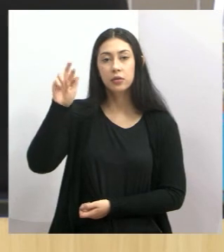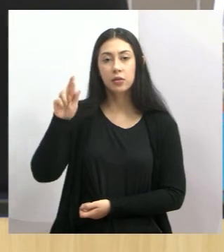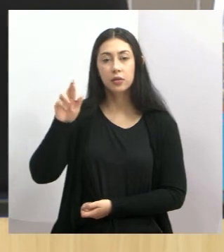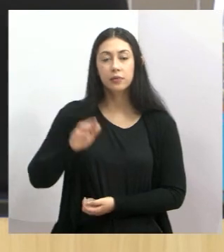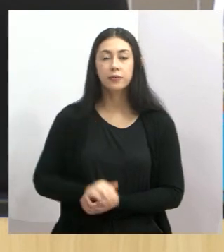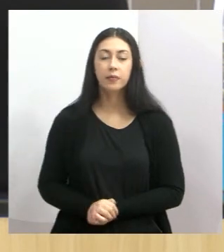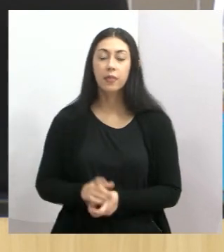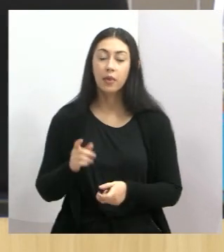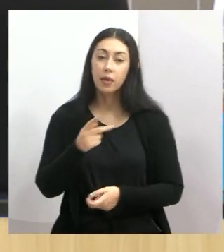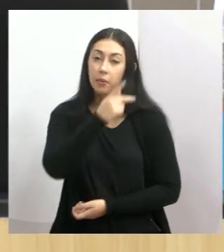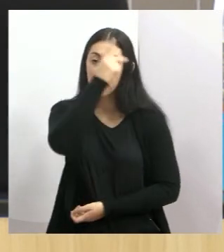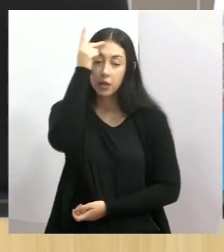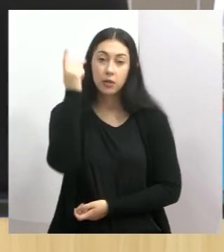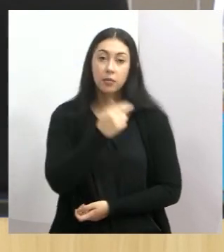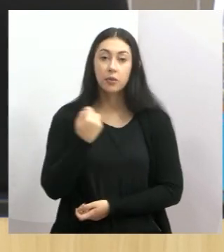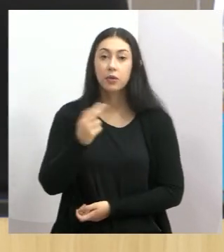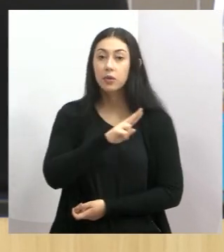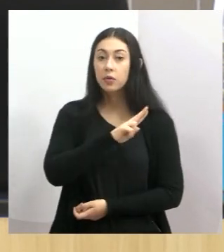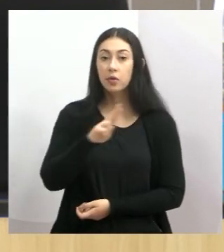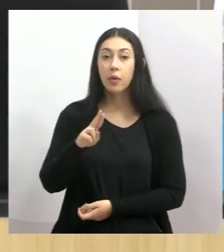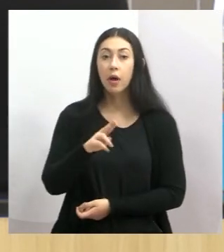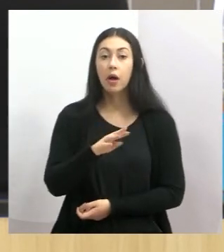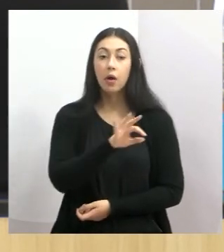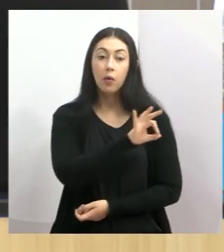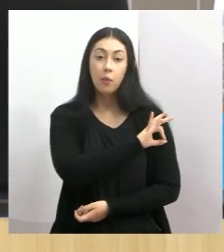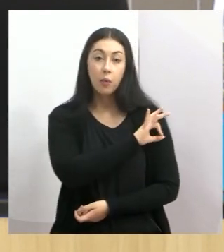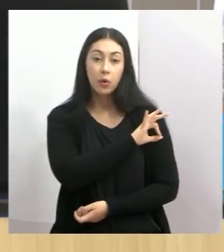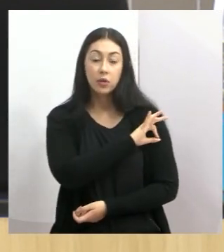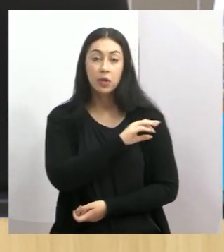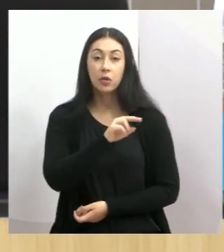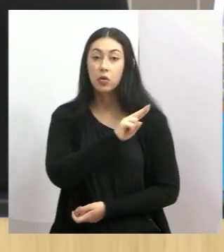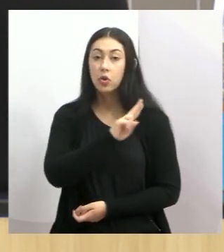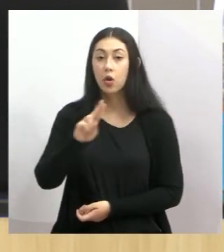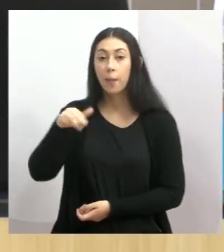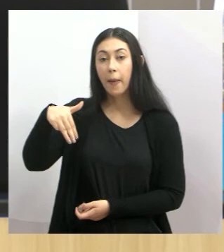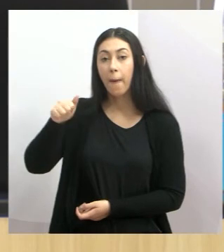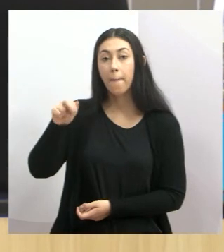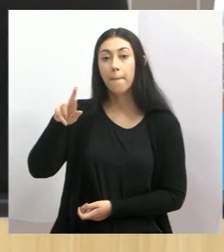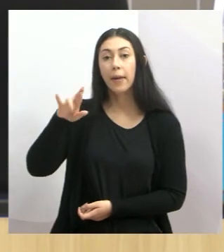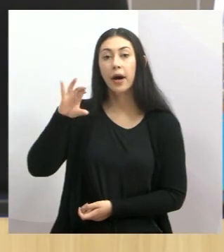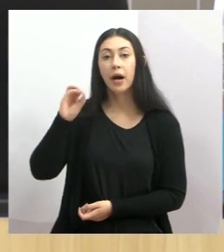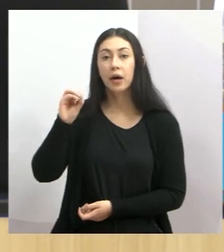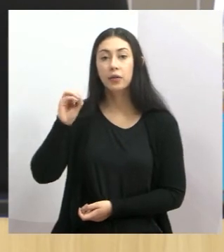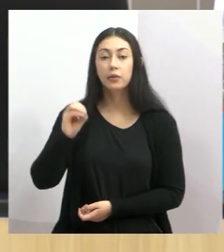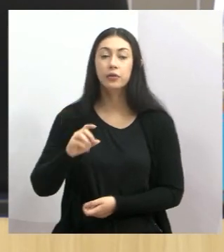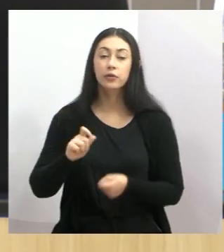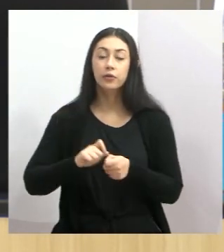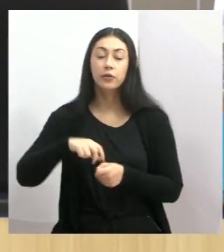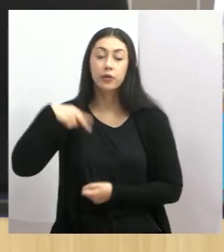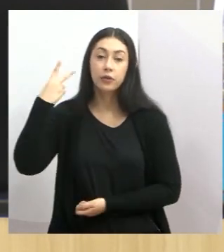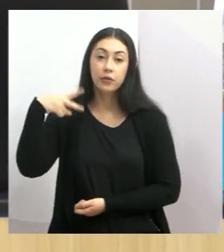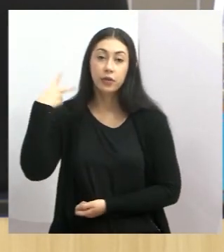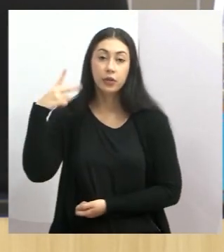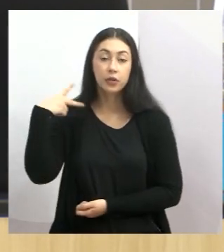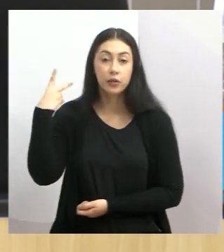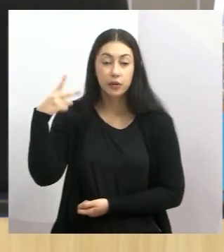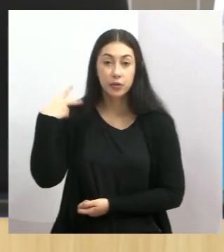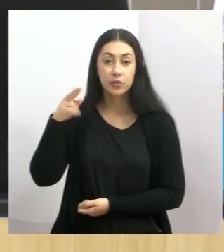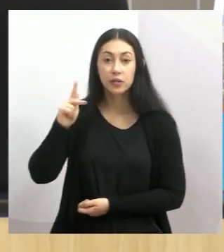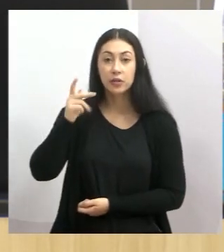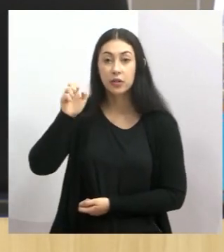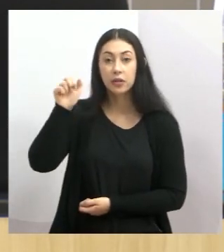voto de pesar pelo falecimento do policial militar Mário Ketty Lopes voto formulado pelos vereadores